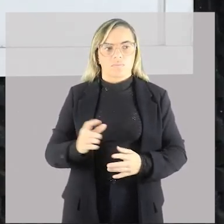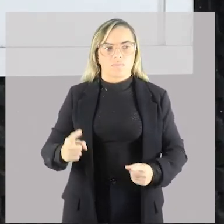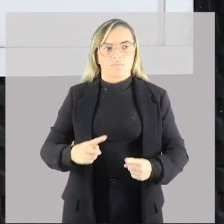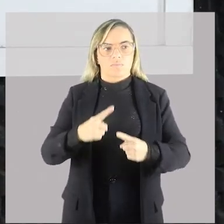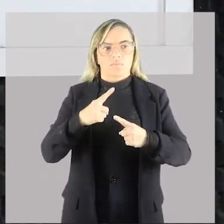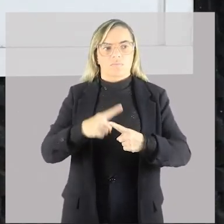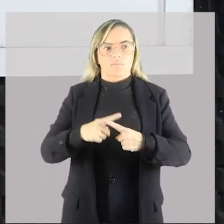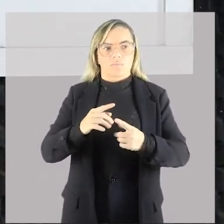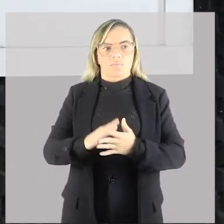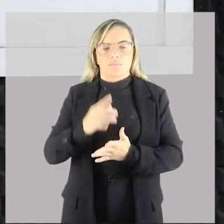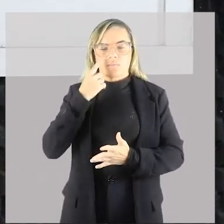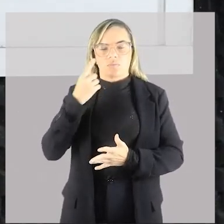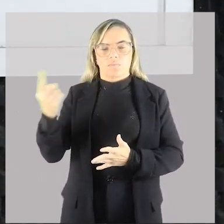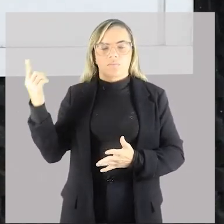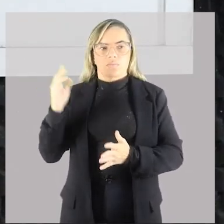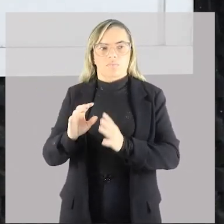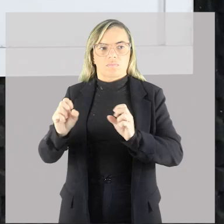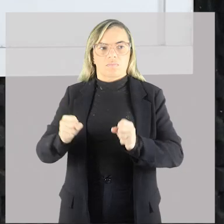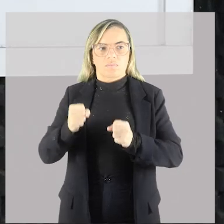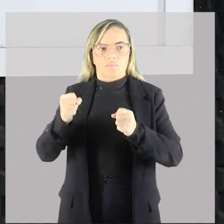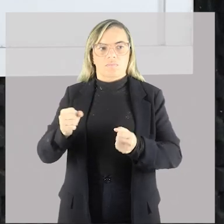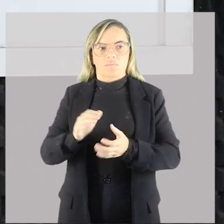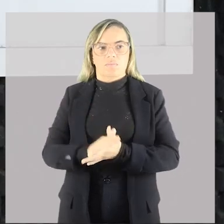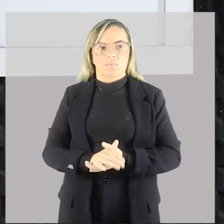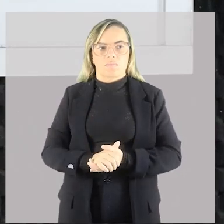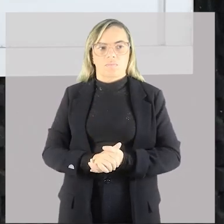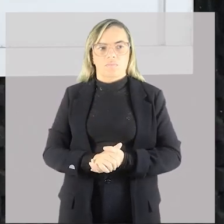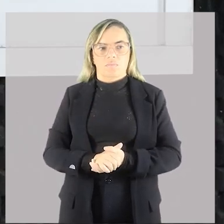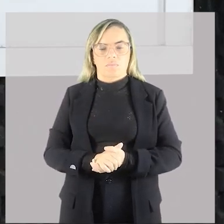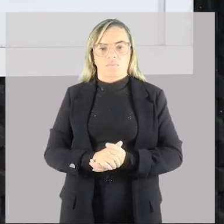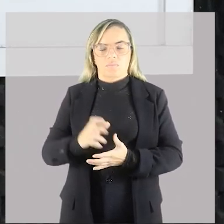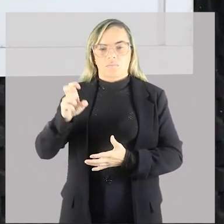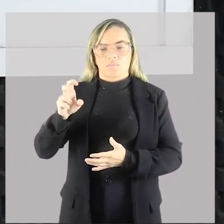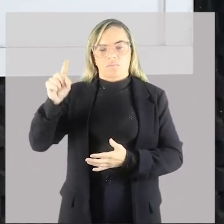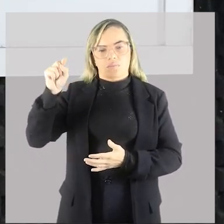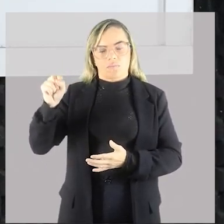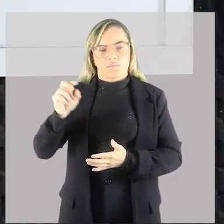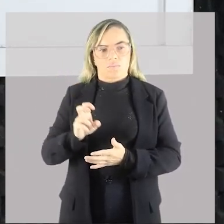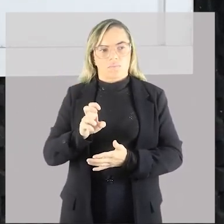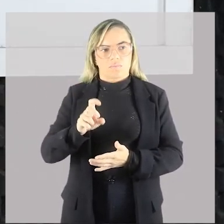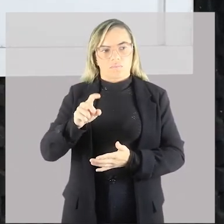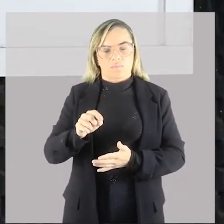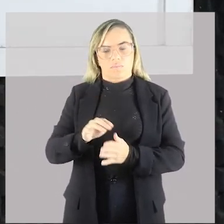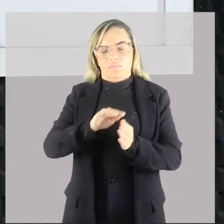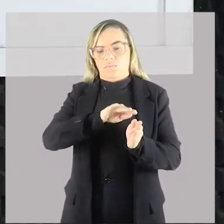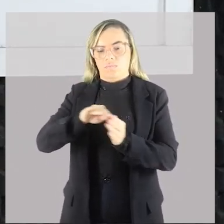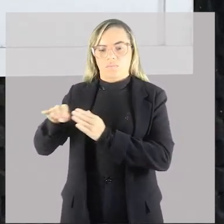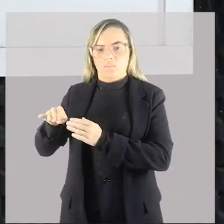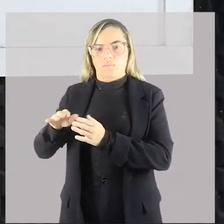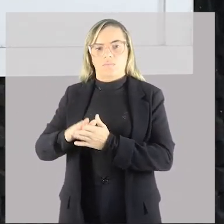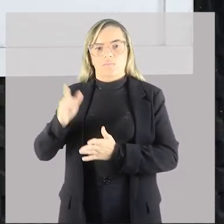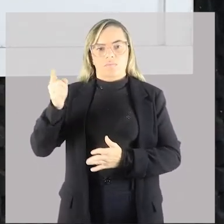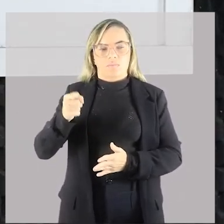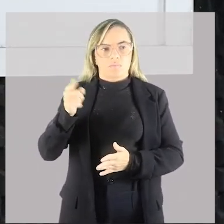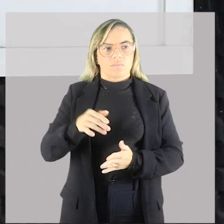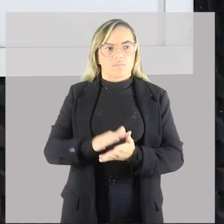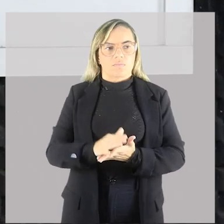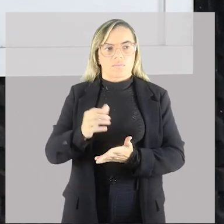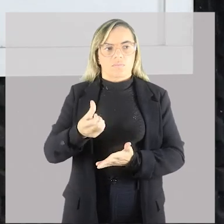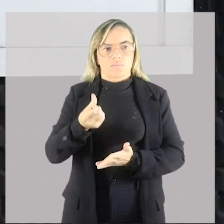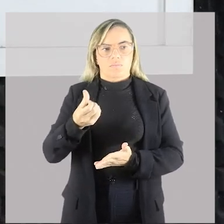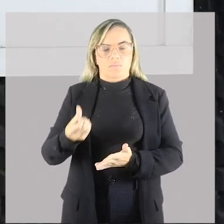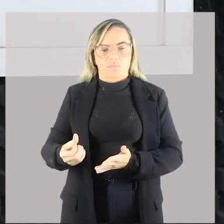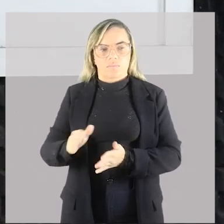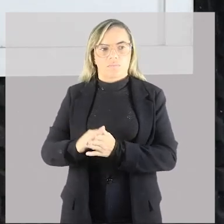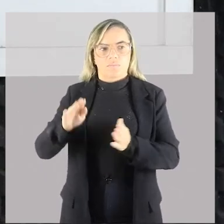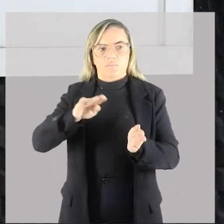Vezes. Aqui, eu posso cancelar o 5 fatorial com o 5 fatorial. Eu posso cancelar aqui o